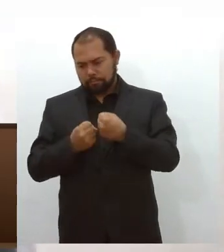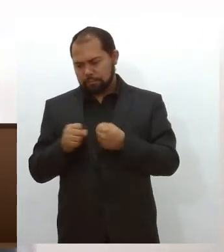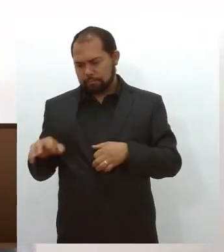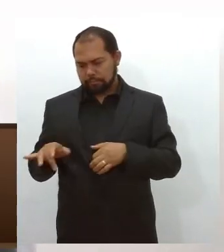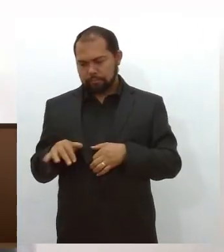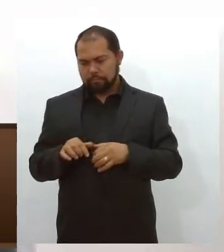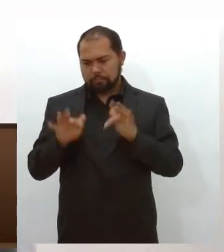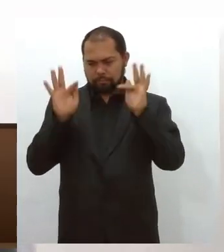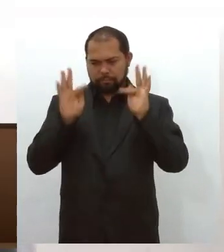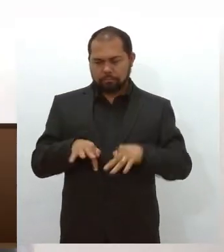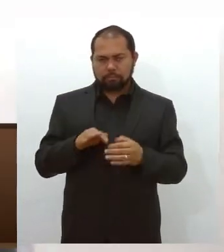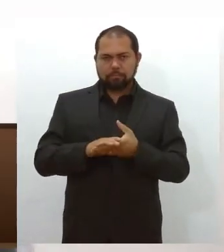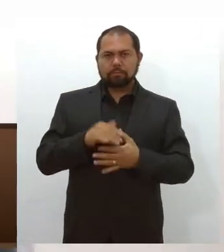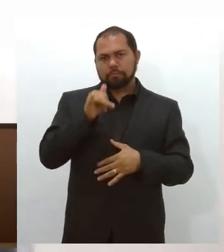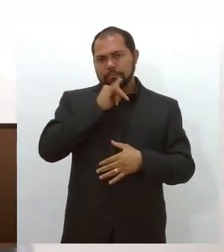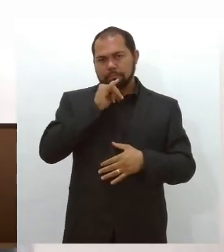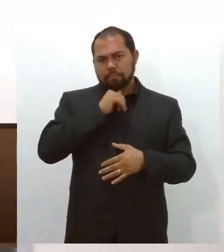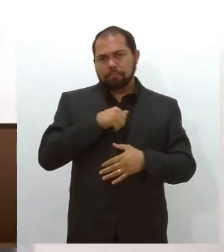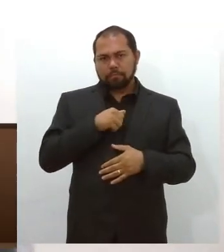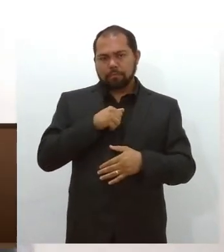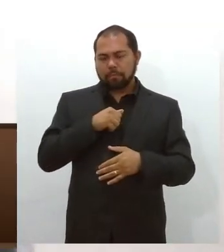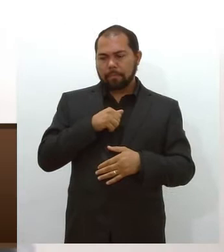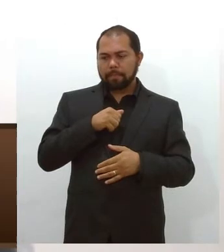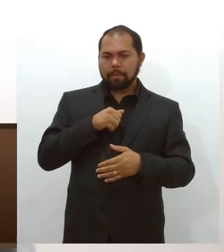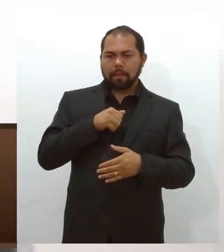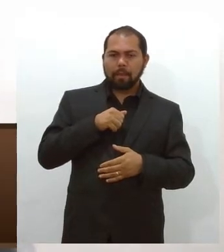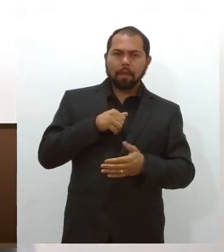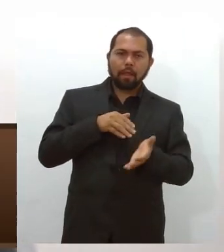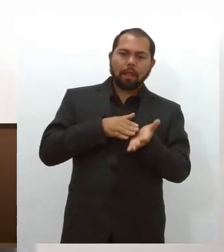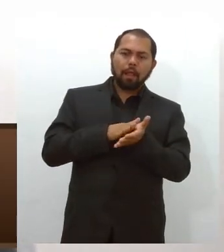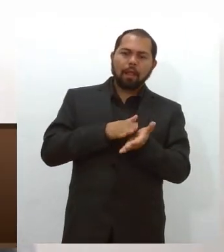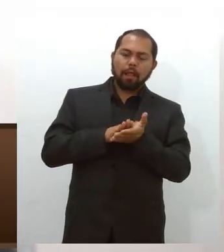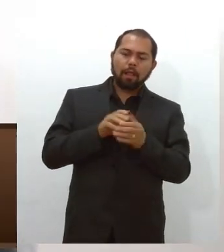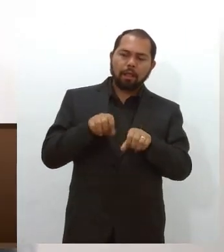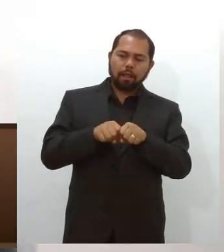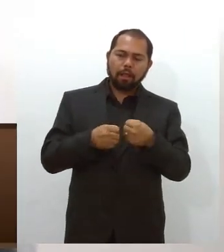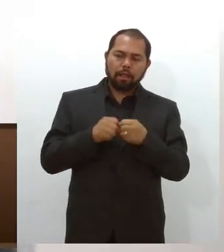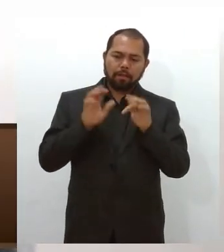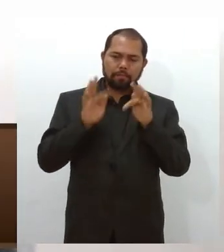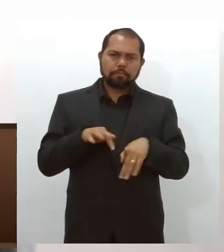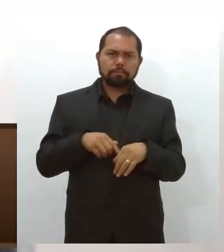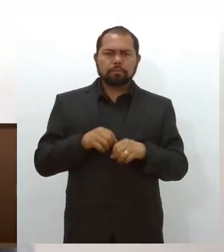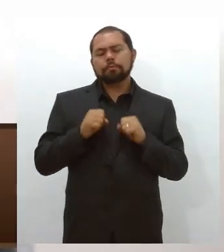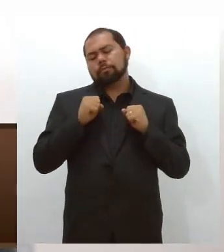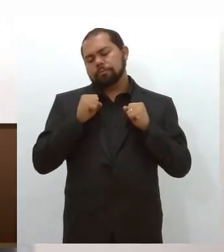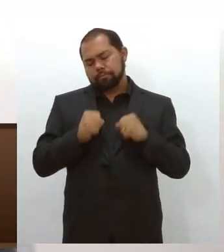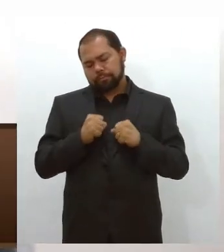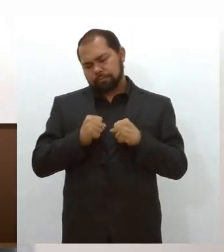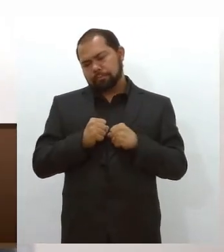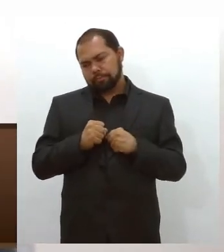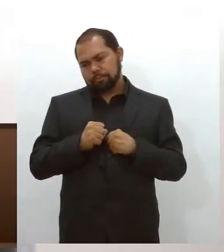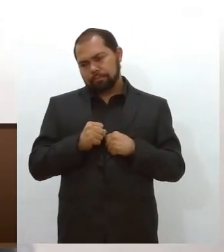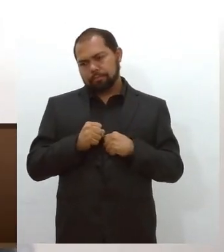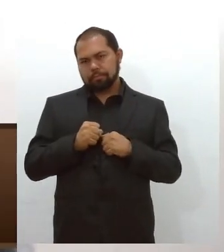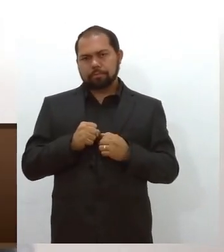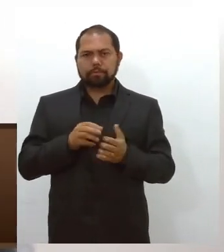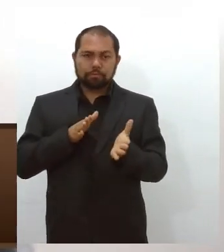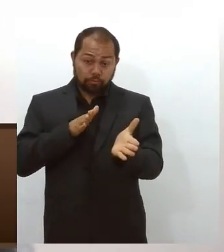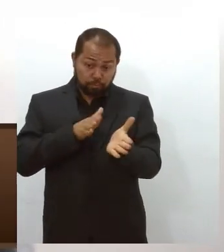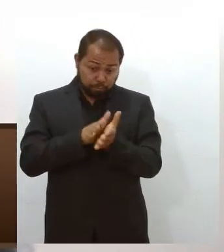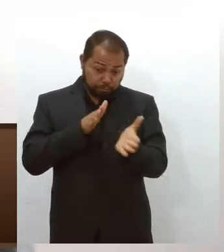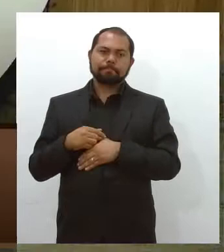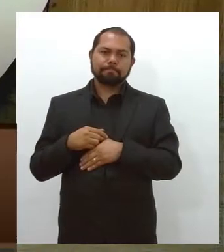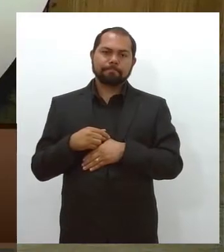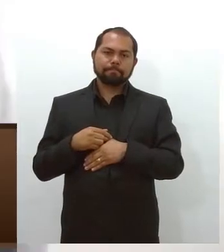exemplo, a impressora que quebra no final. É possível fazer a contingência para impressão, inclusive, dos boletins